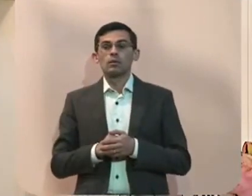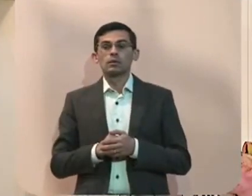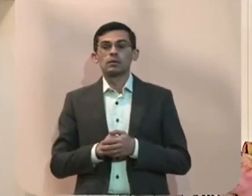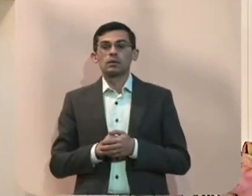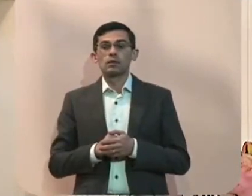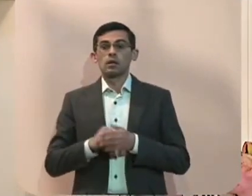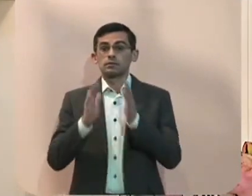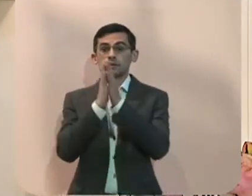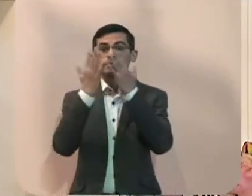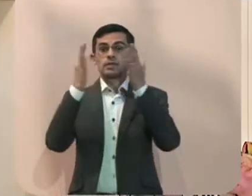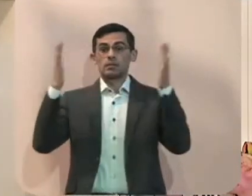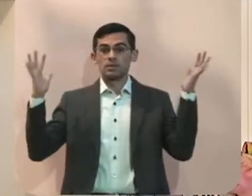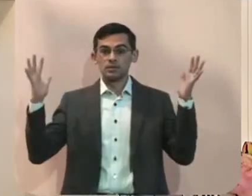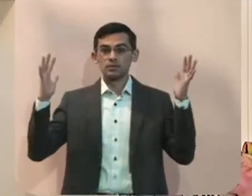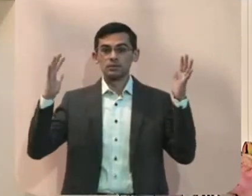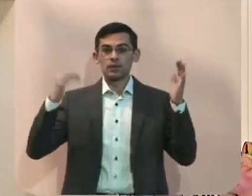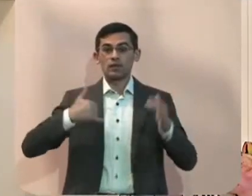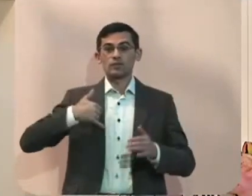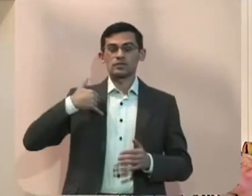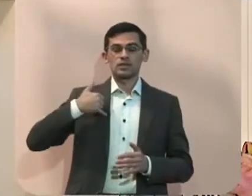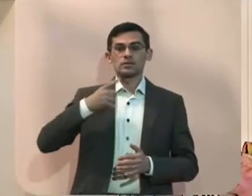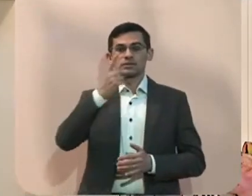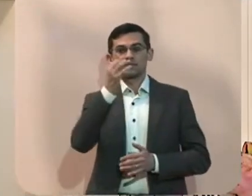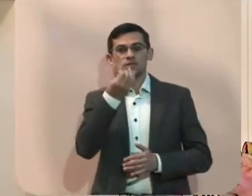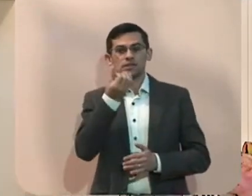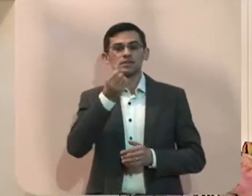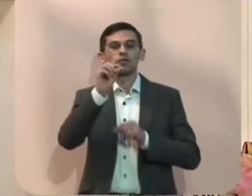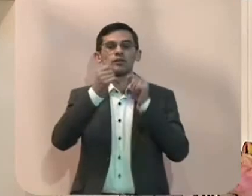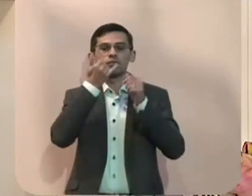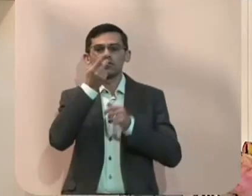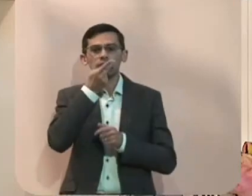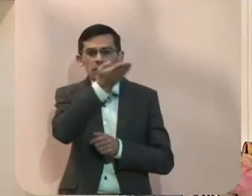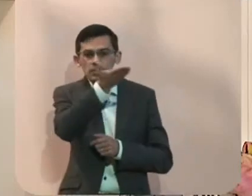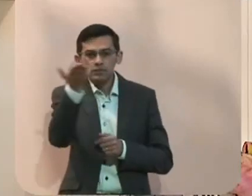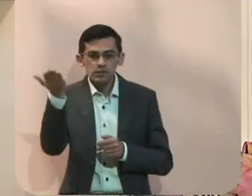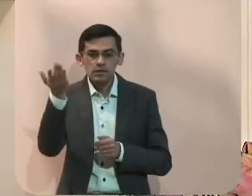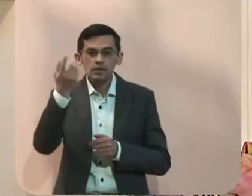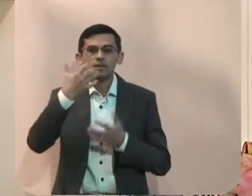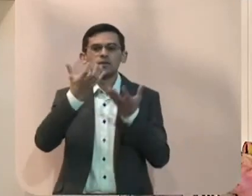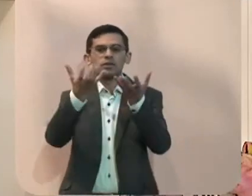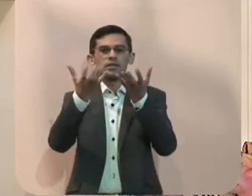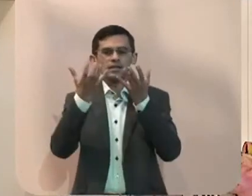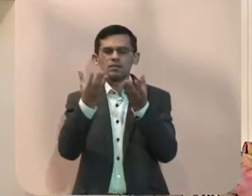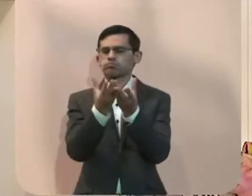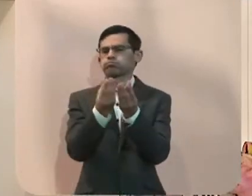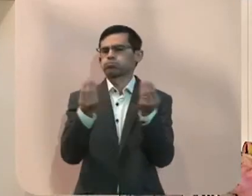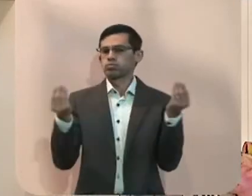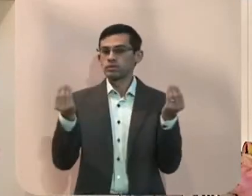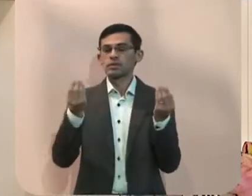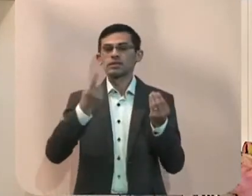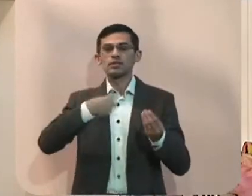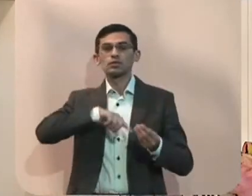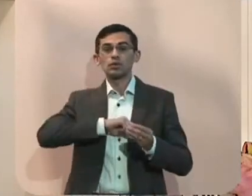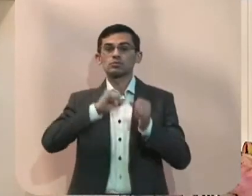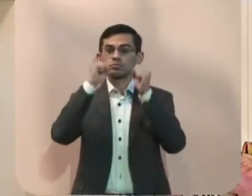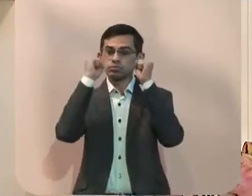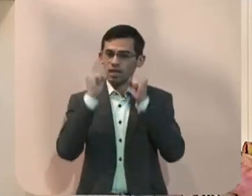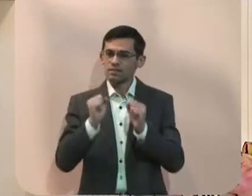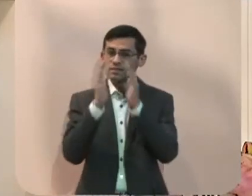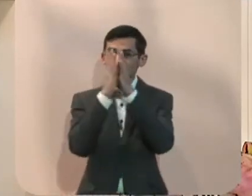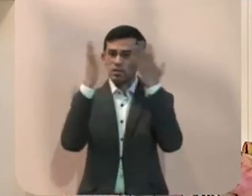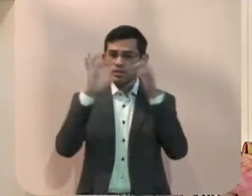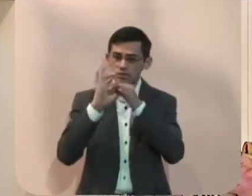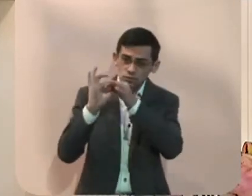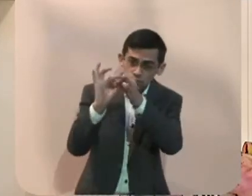participando da celebração, dizer para você que eu gostaria muito que a gente pudesse estar celebrando